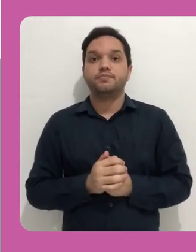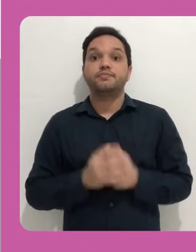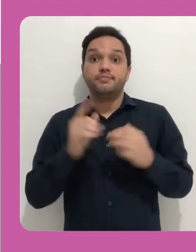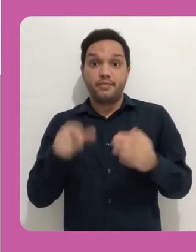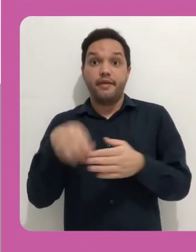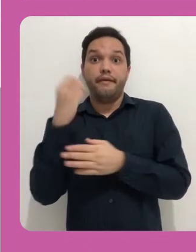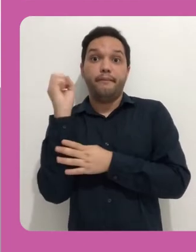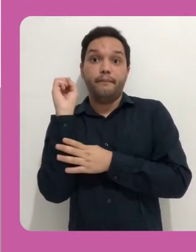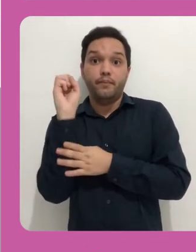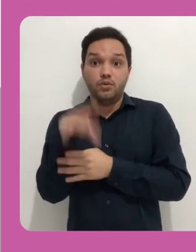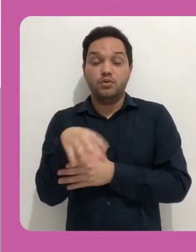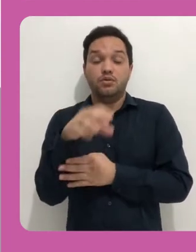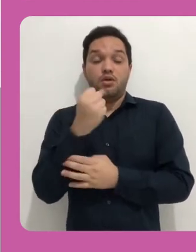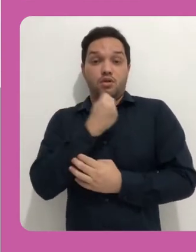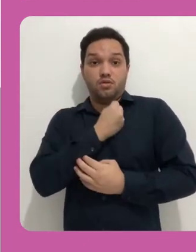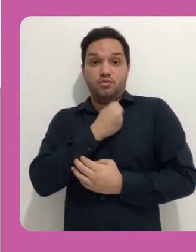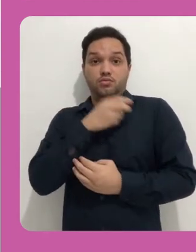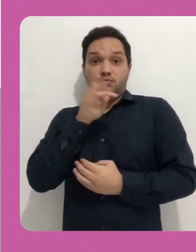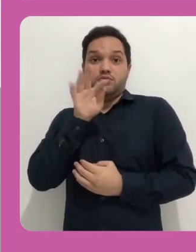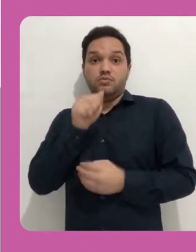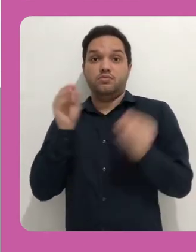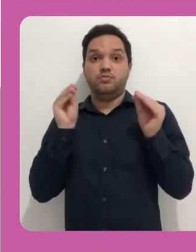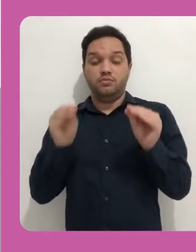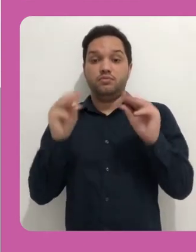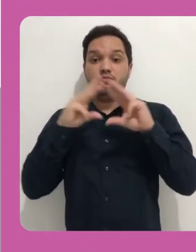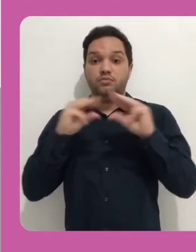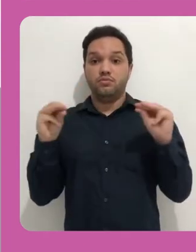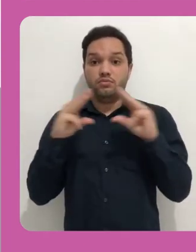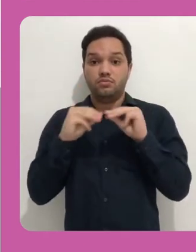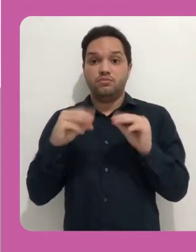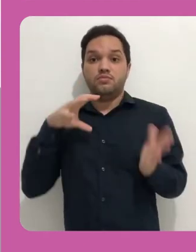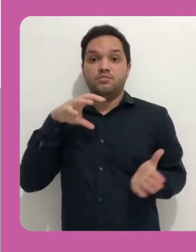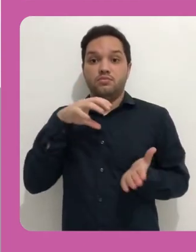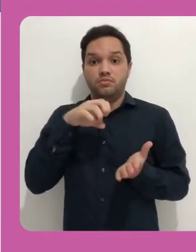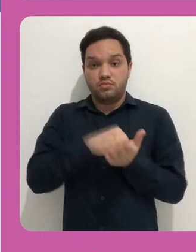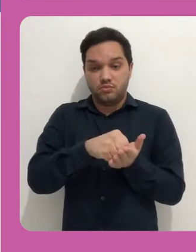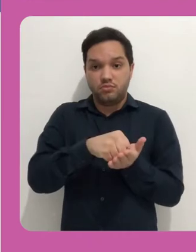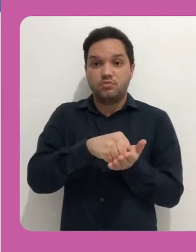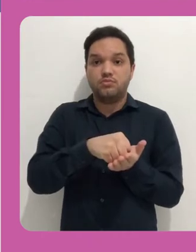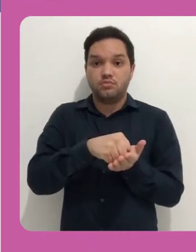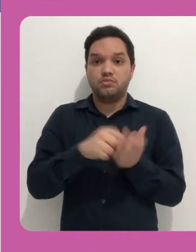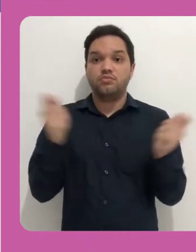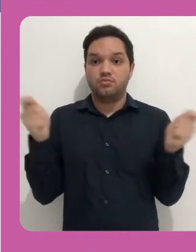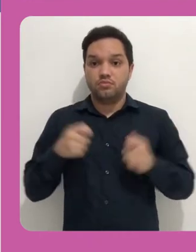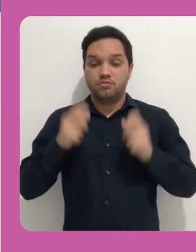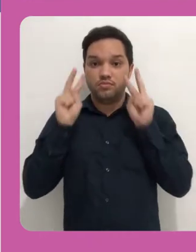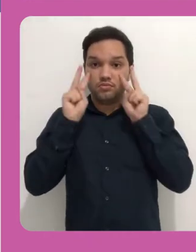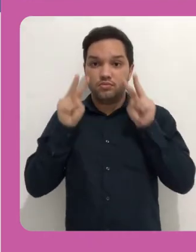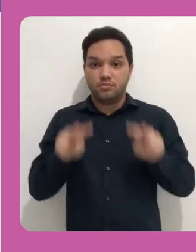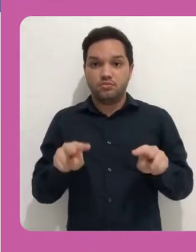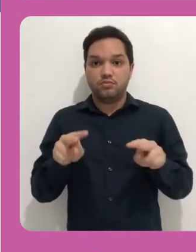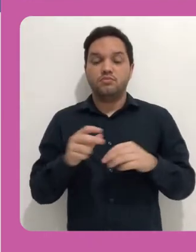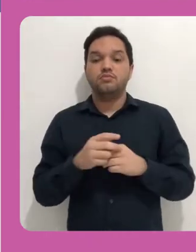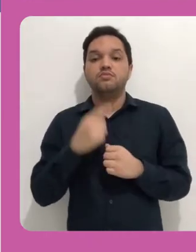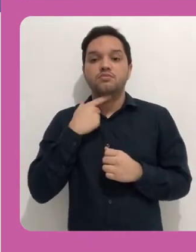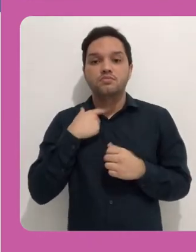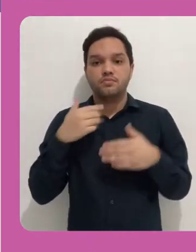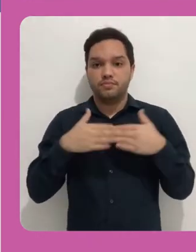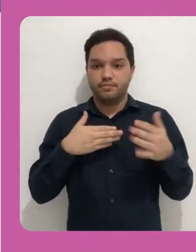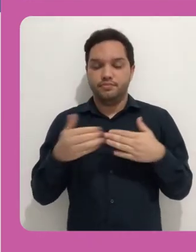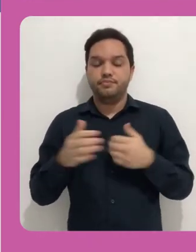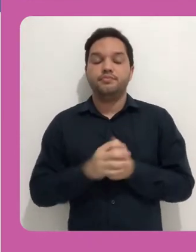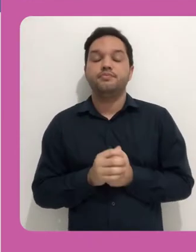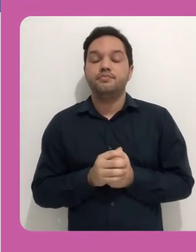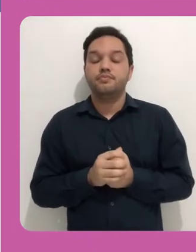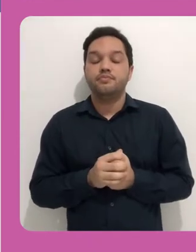registrado, né, ele possa ver quando ele quiser. Então a gente vai criar uma atividade do tipo tarefa.